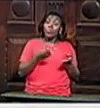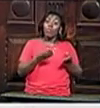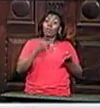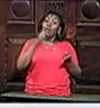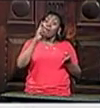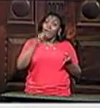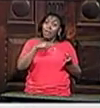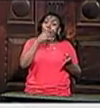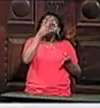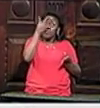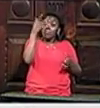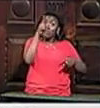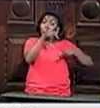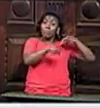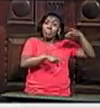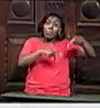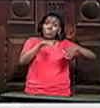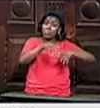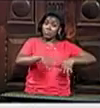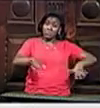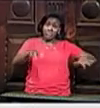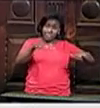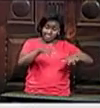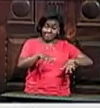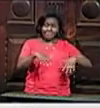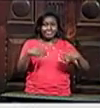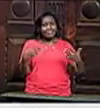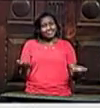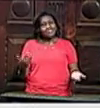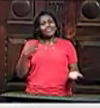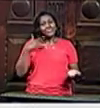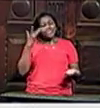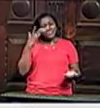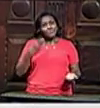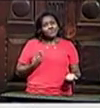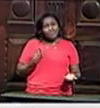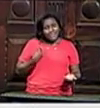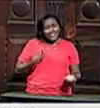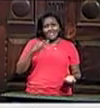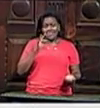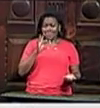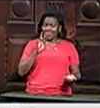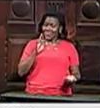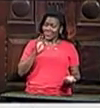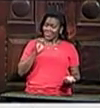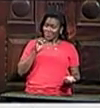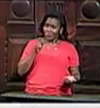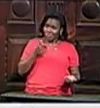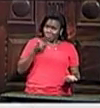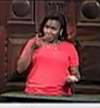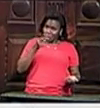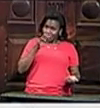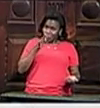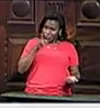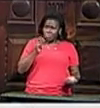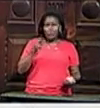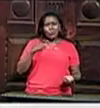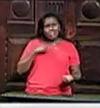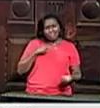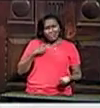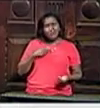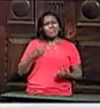é a sua gente ao seu povo é sua população portanto acho que a presença de marcelo frente do segundo turno carrega essa força essa